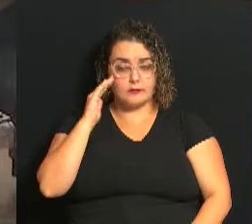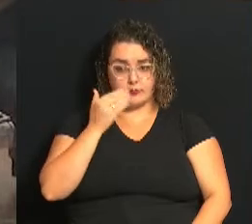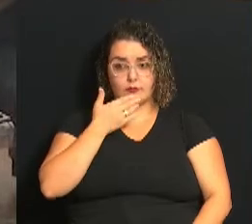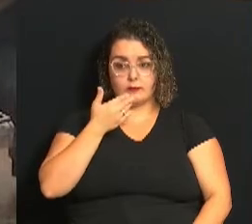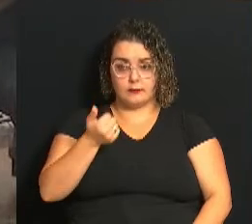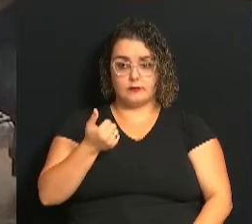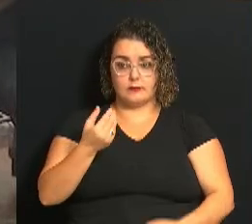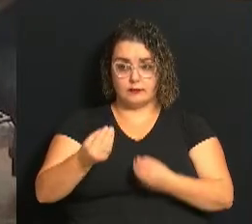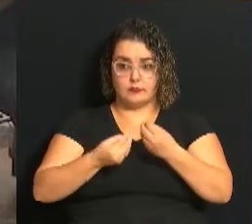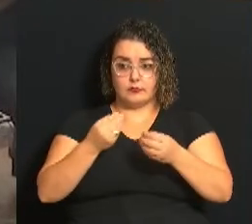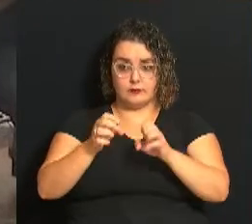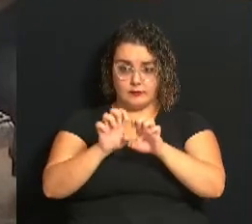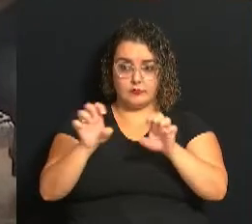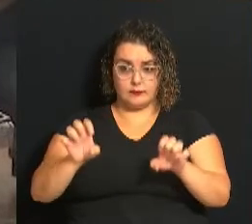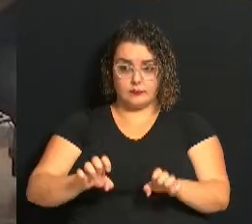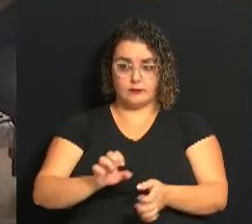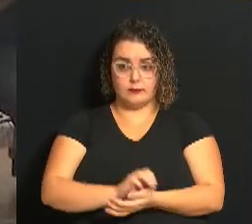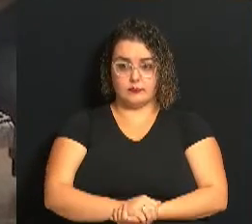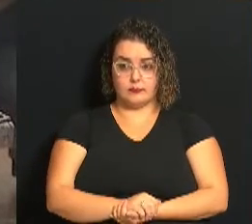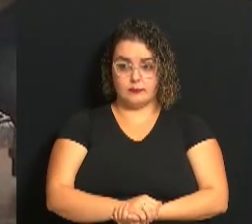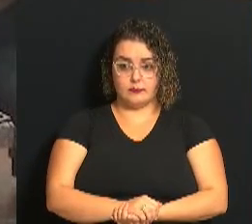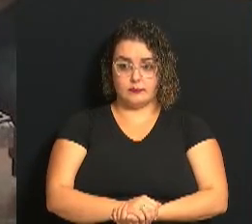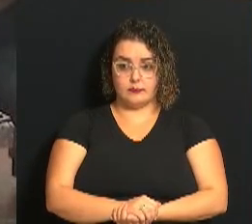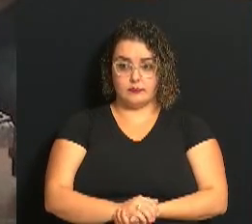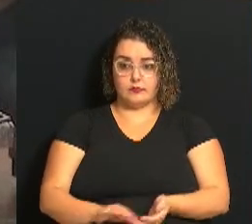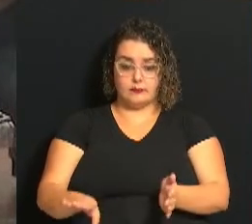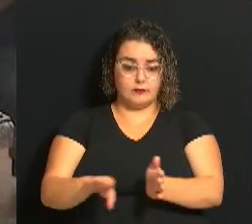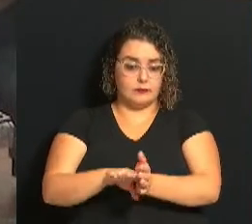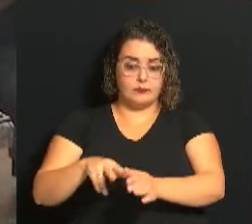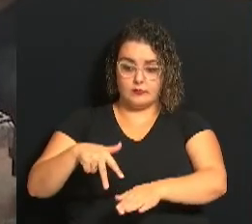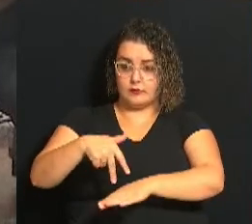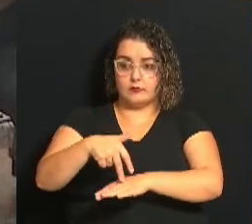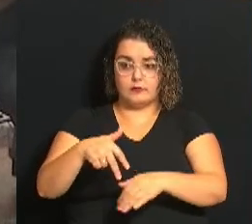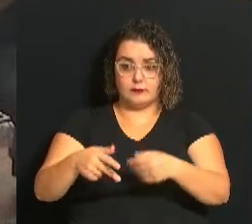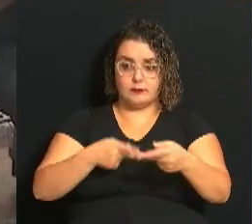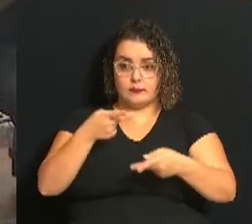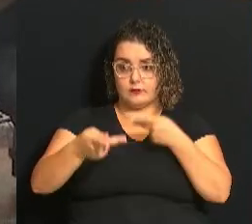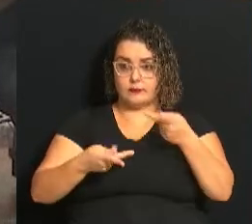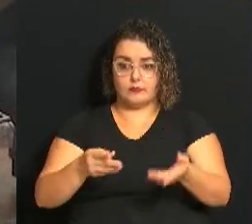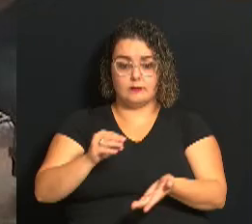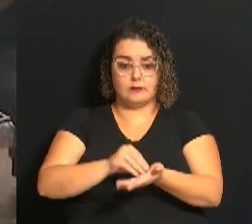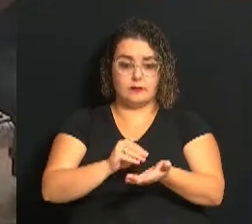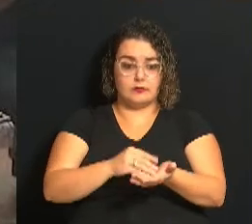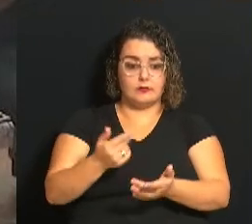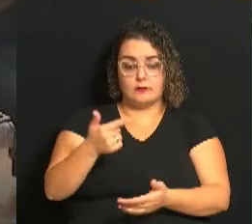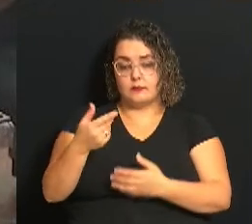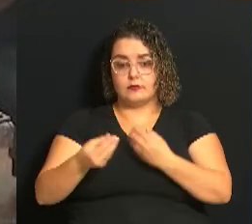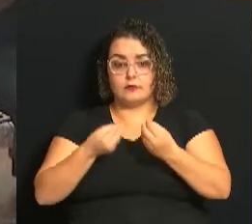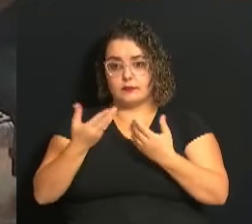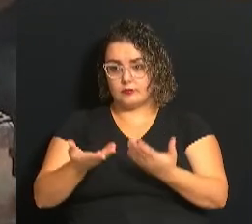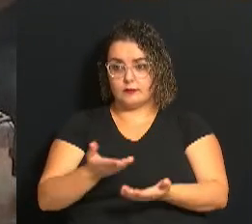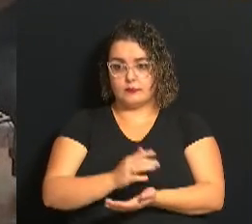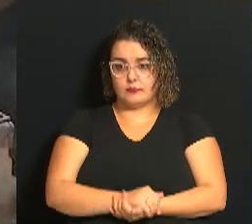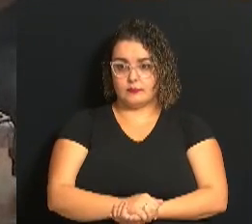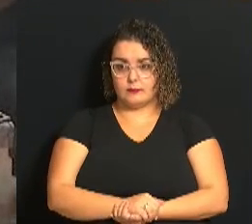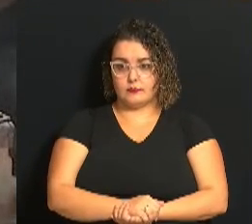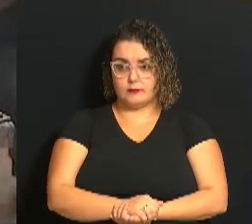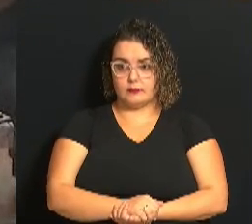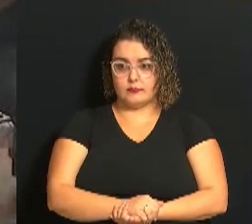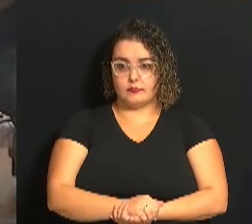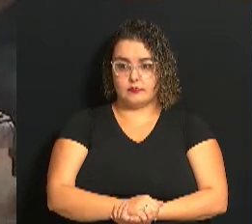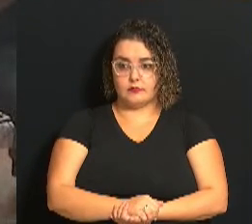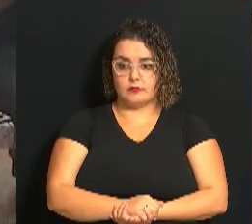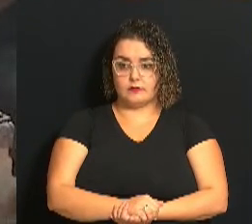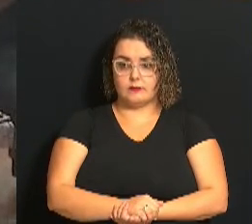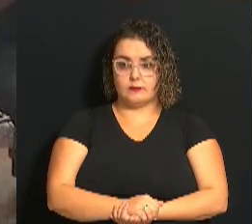essa estrutura. Às vezes a gente chega aqui, coloca questões, está faltando, não tem, mas, de maneira geral, as pessoas